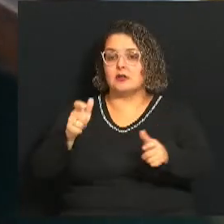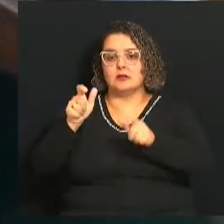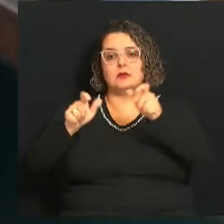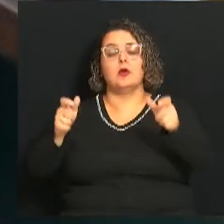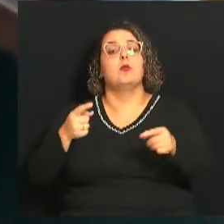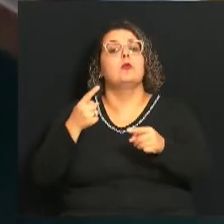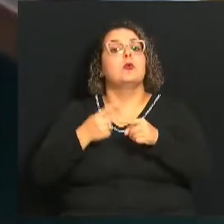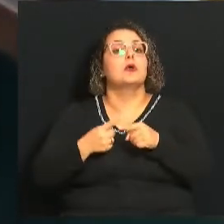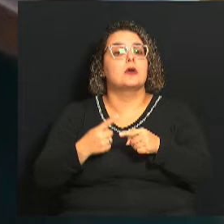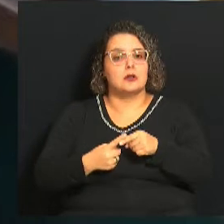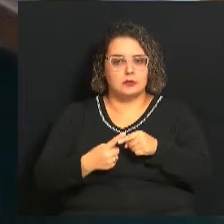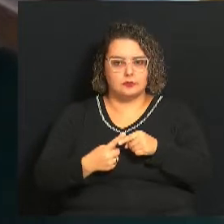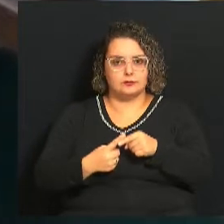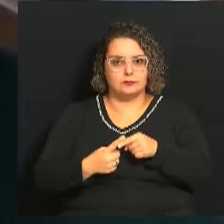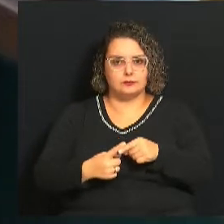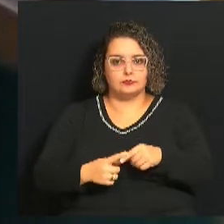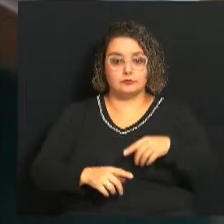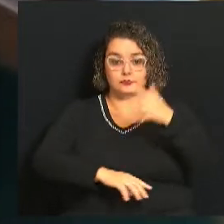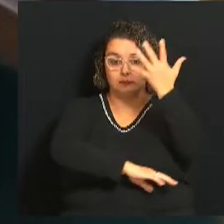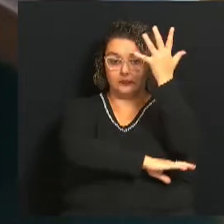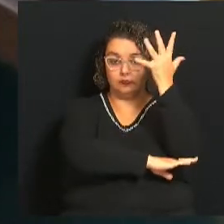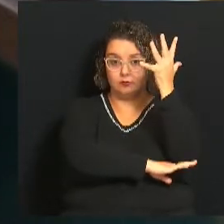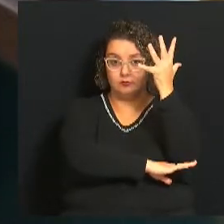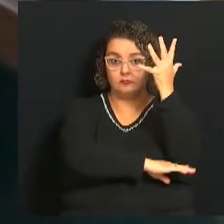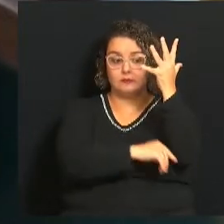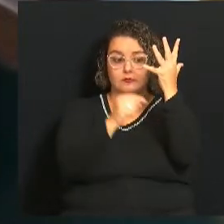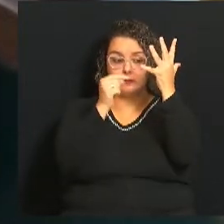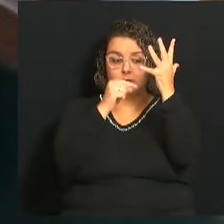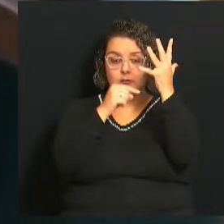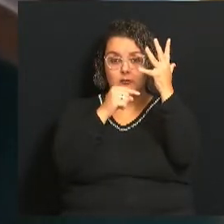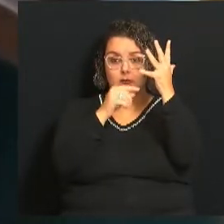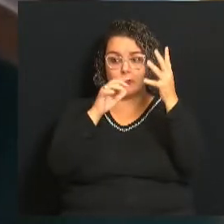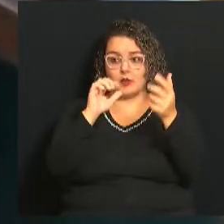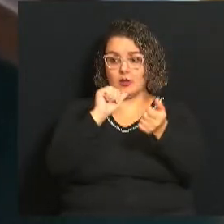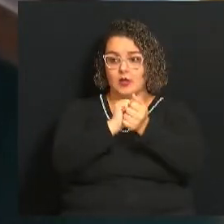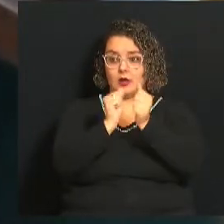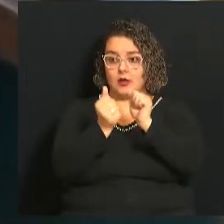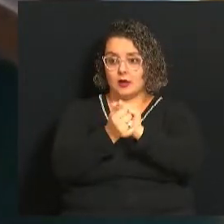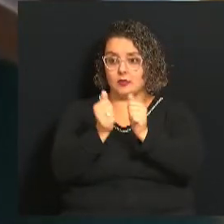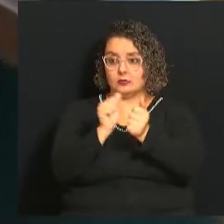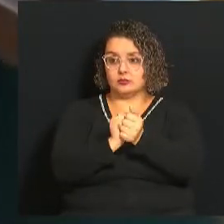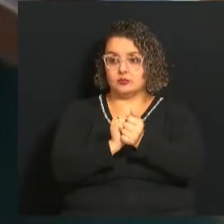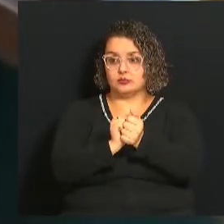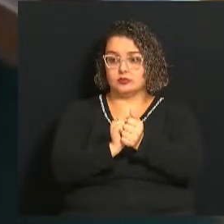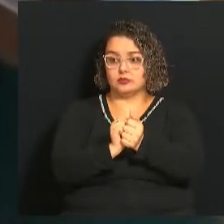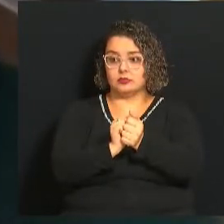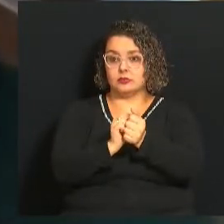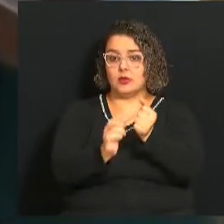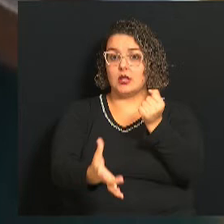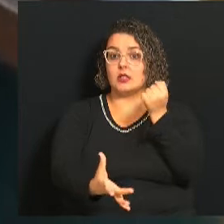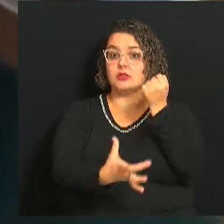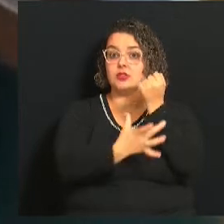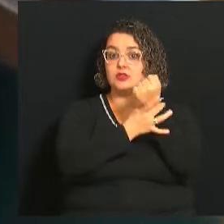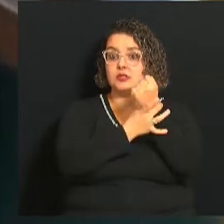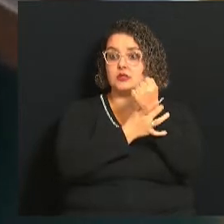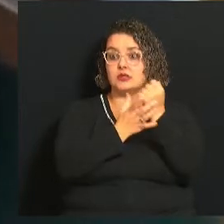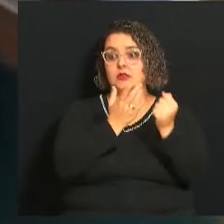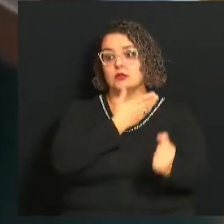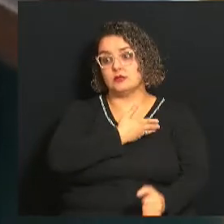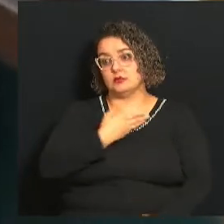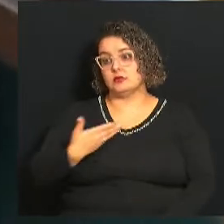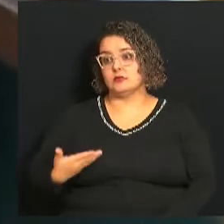quê? A árvore acaba sendo associada a questões de segurança pública, em primeiro